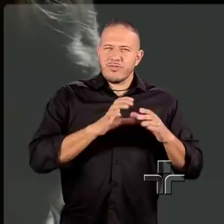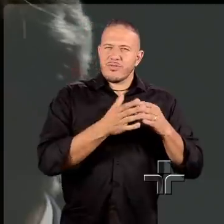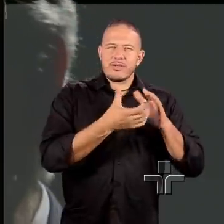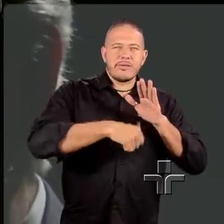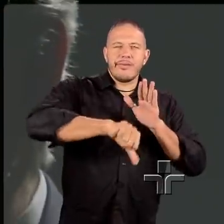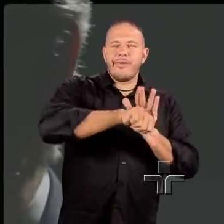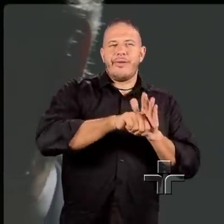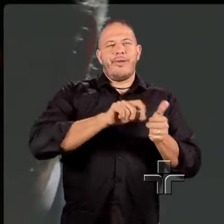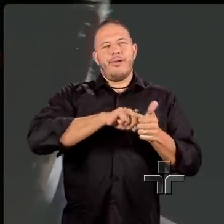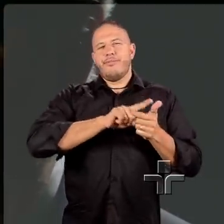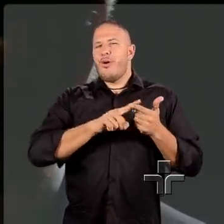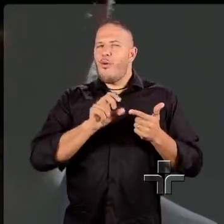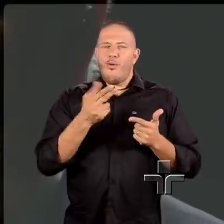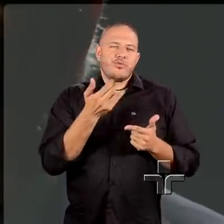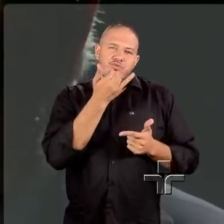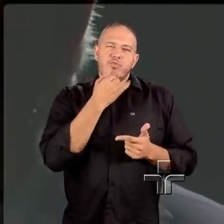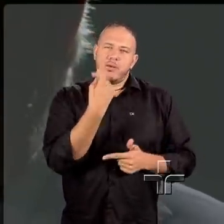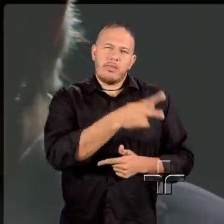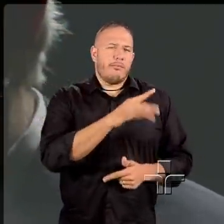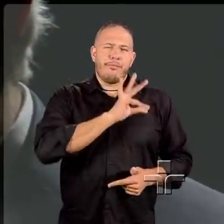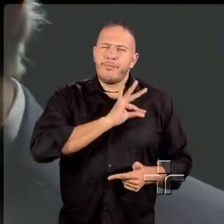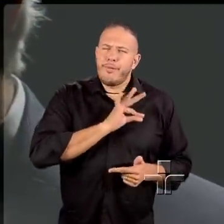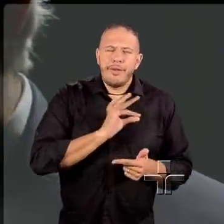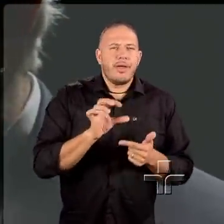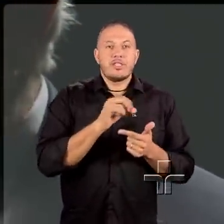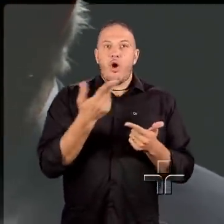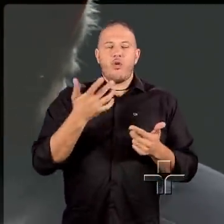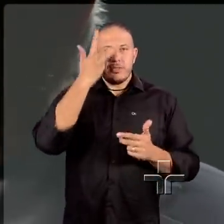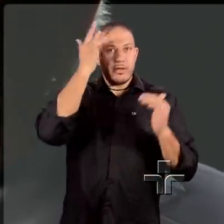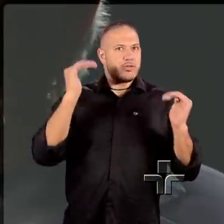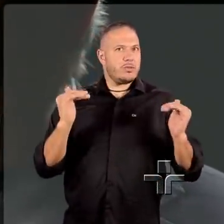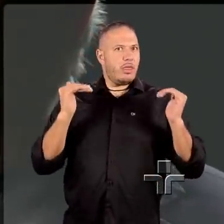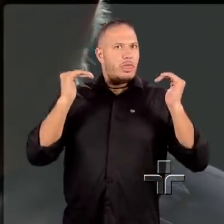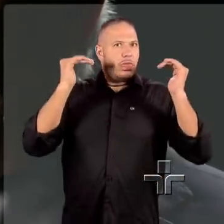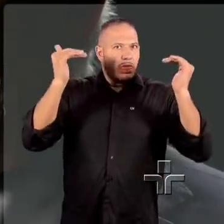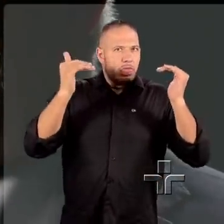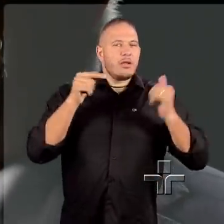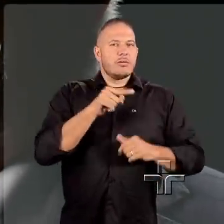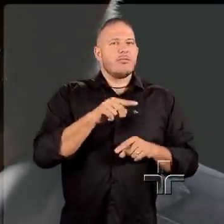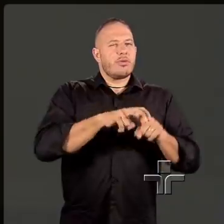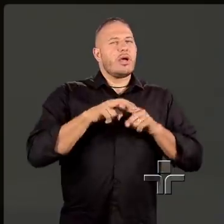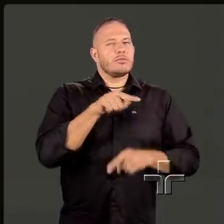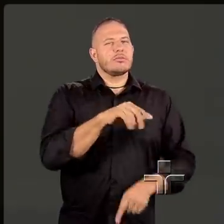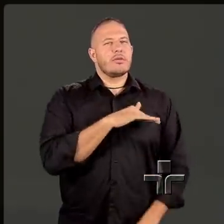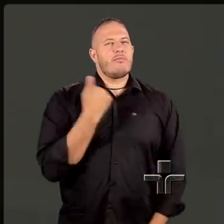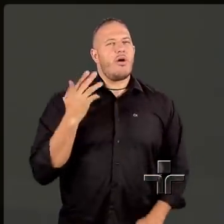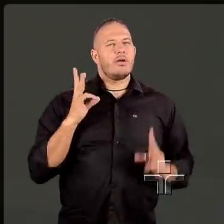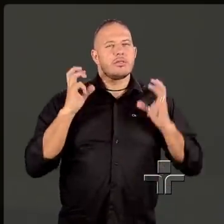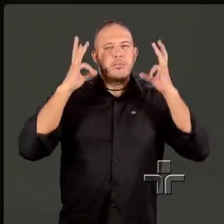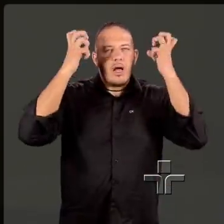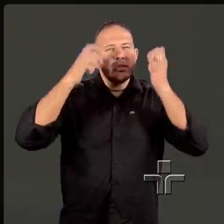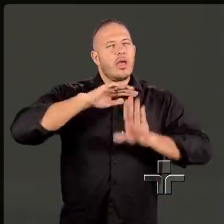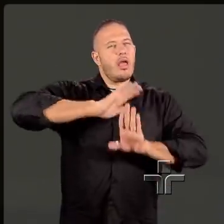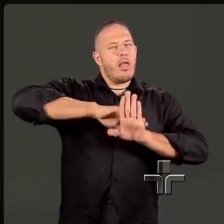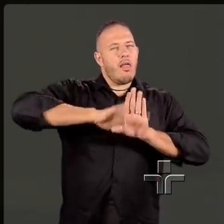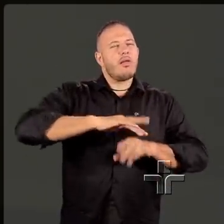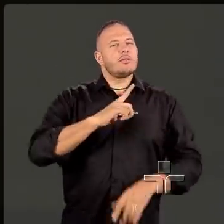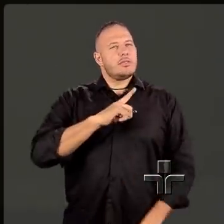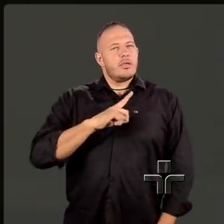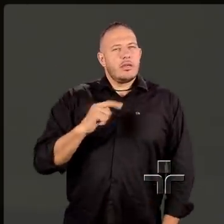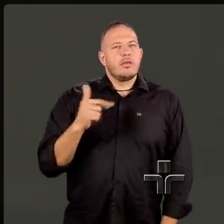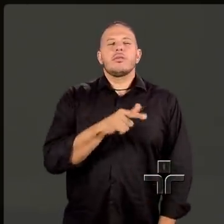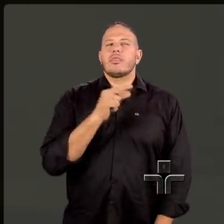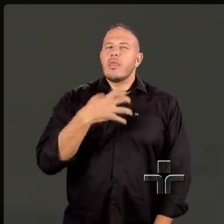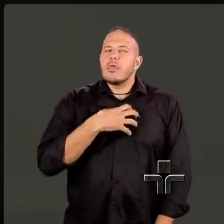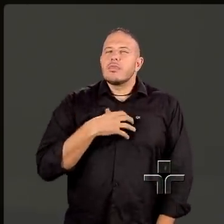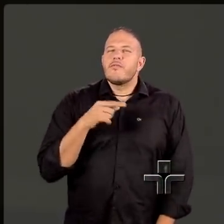organizado, ou da própria polícia, ou de autoridades nessa morte. Isso, num certo sentido,